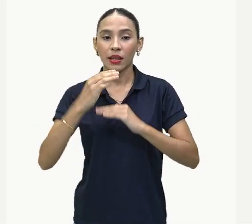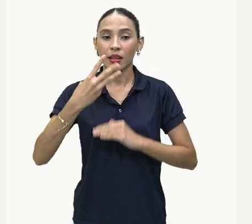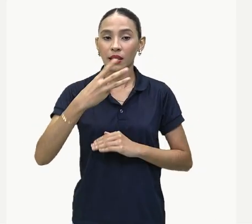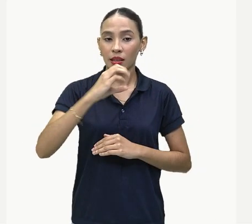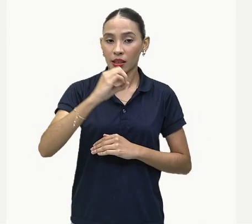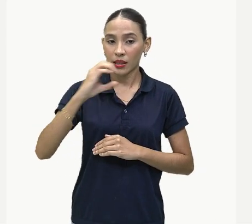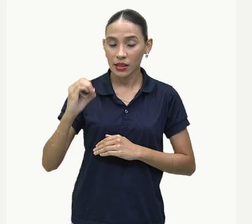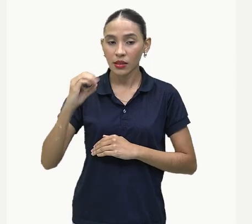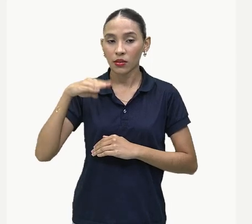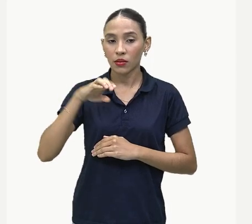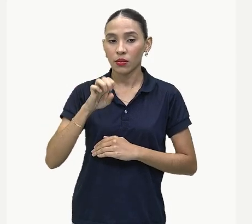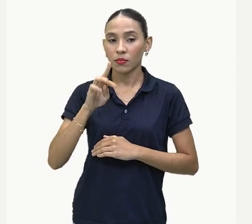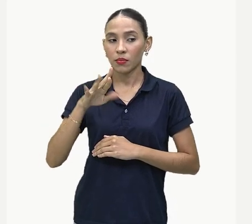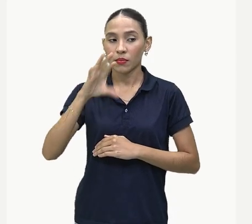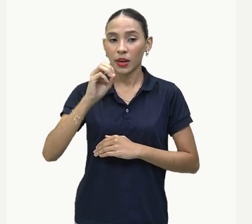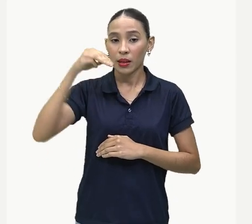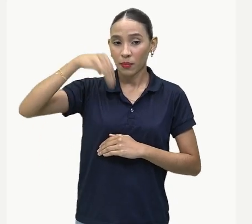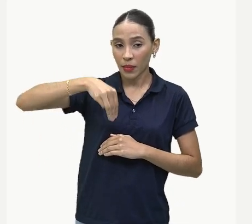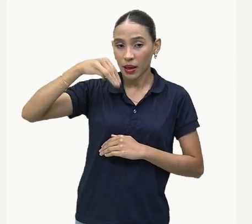300 metros,